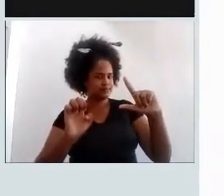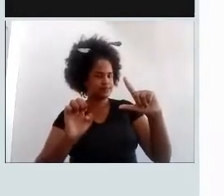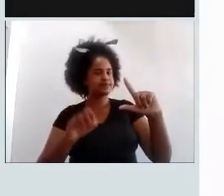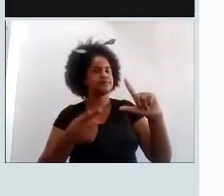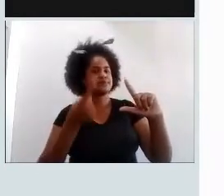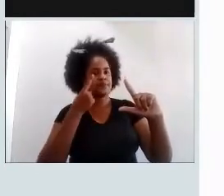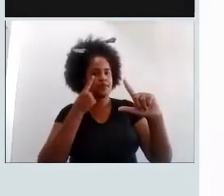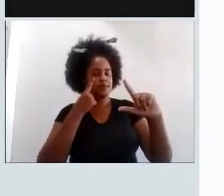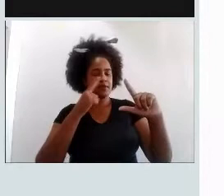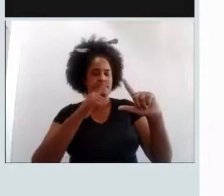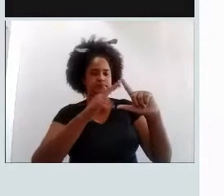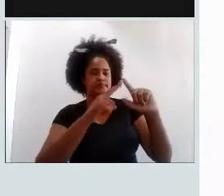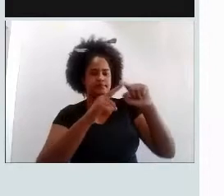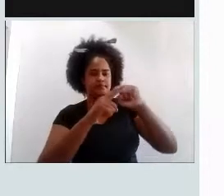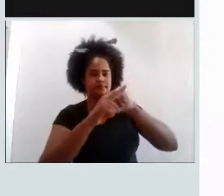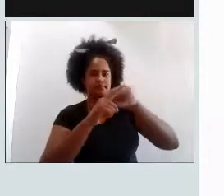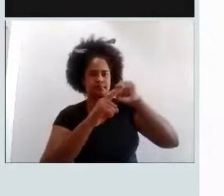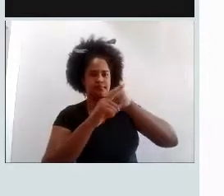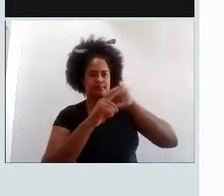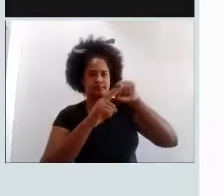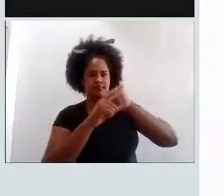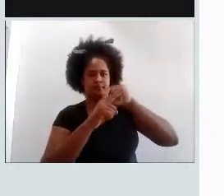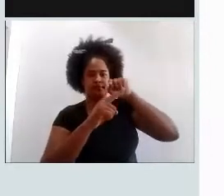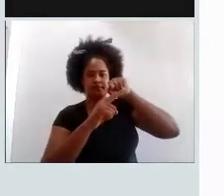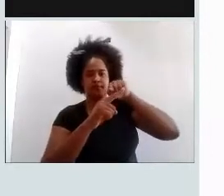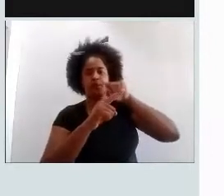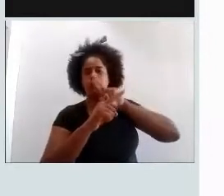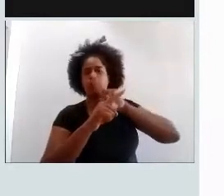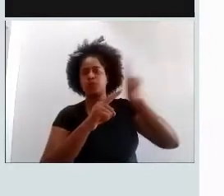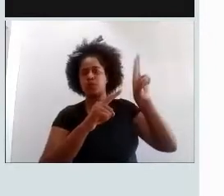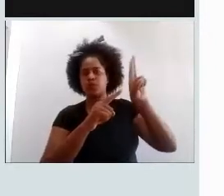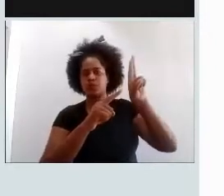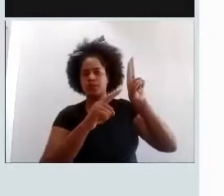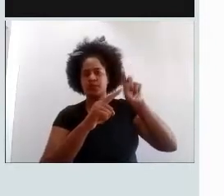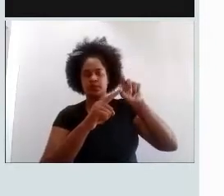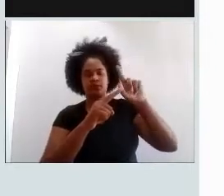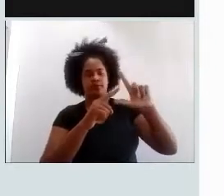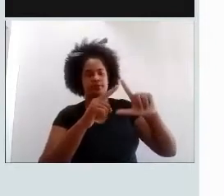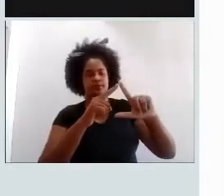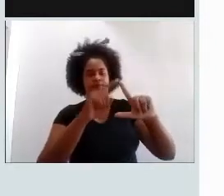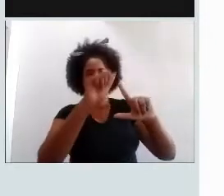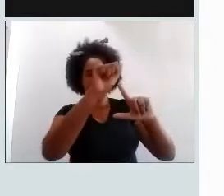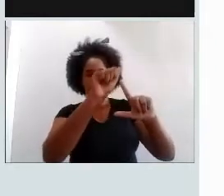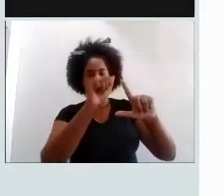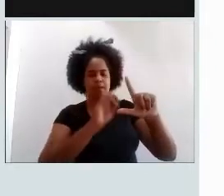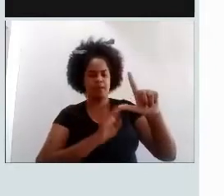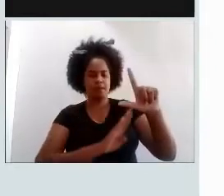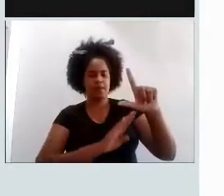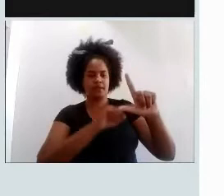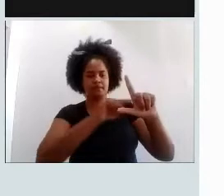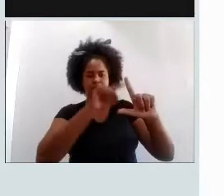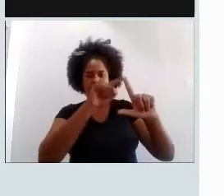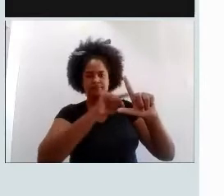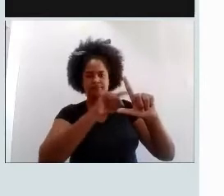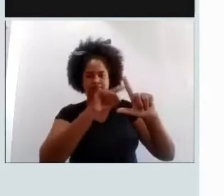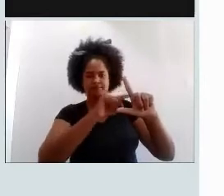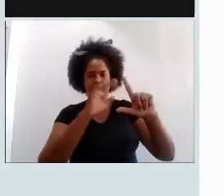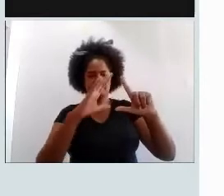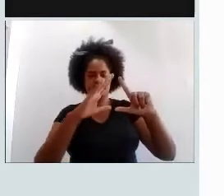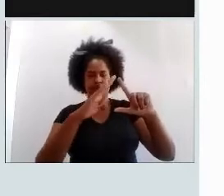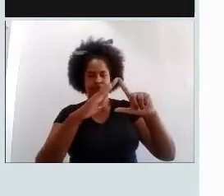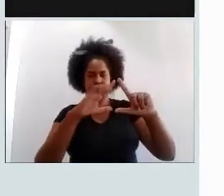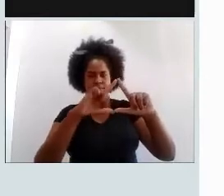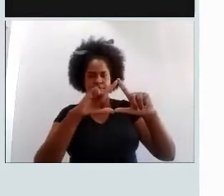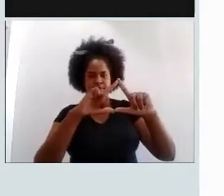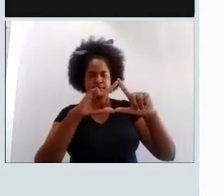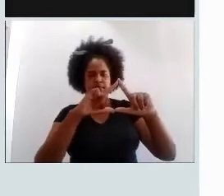Os lados desse triângulo vão se chamar de AB. Se vocês olharem, de A até B vai ser um lado, de A até C